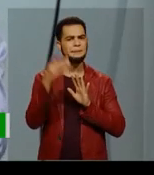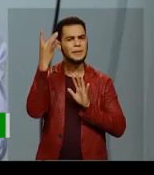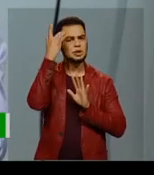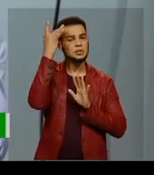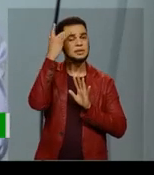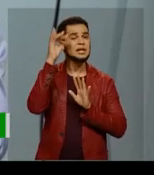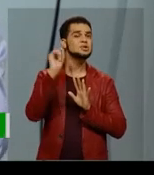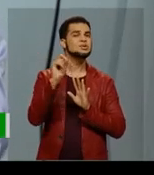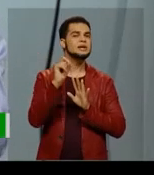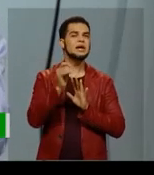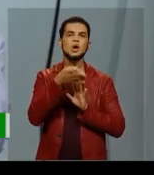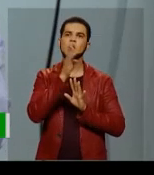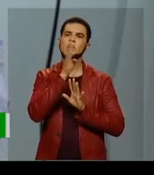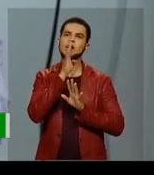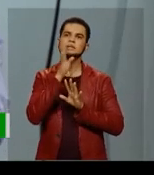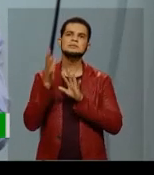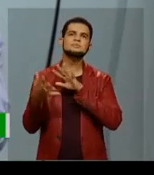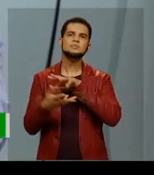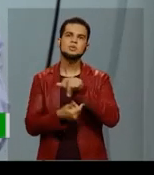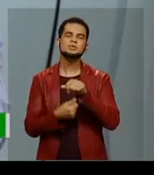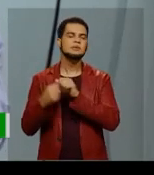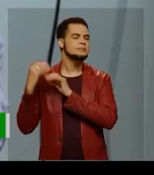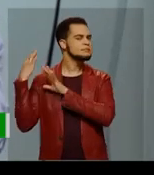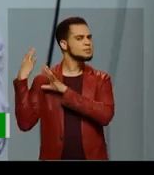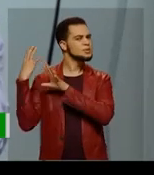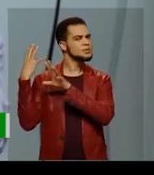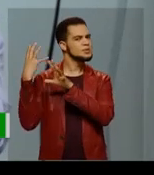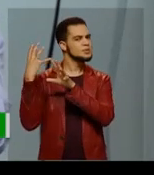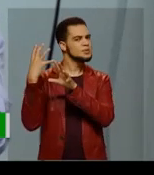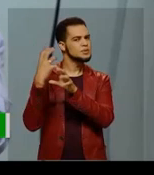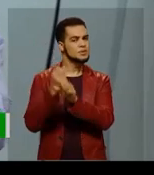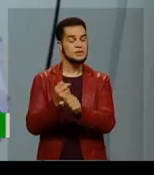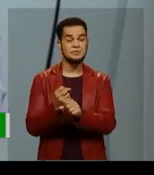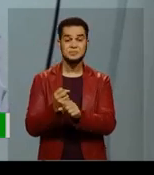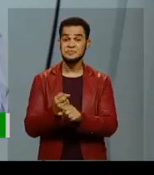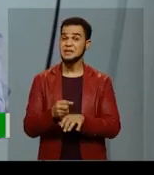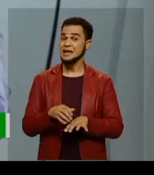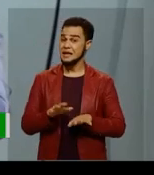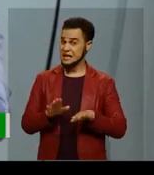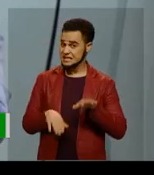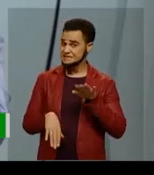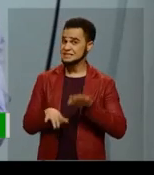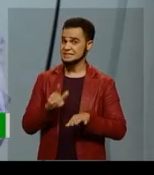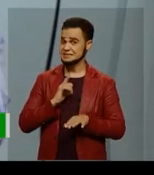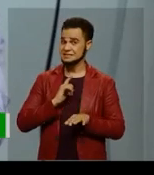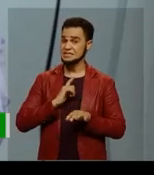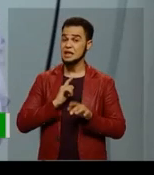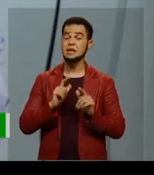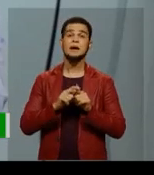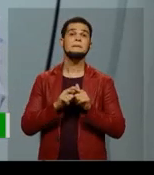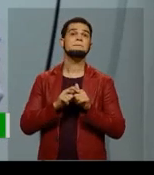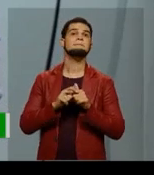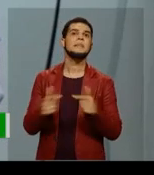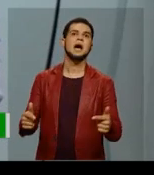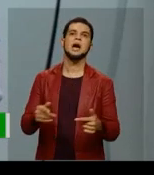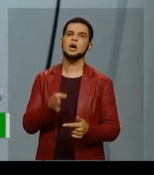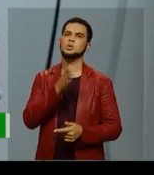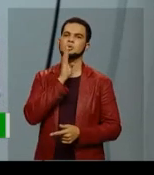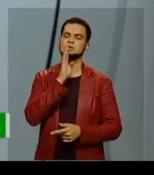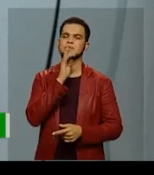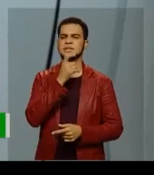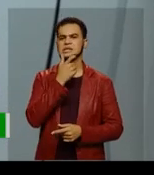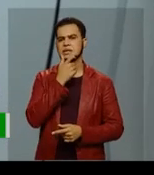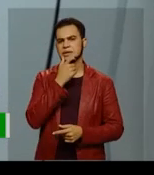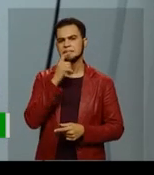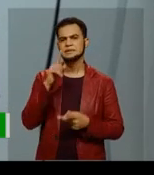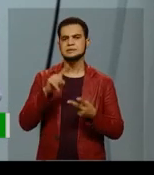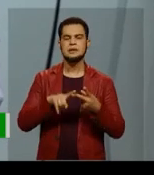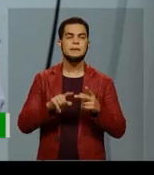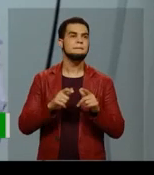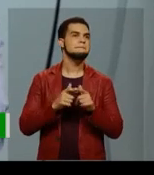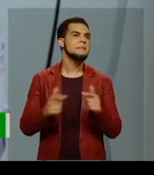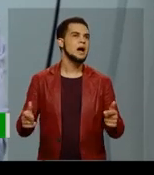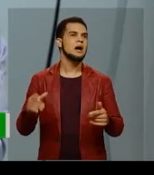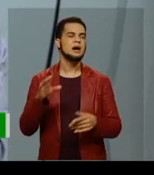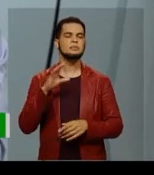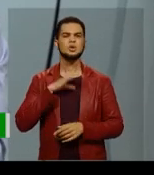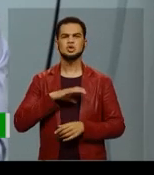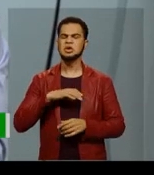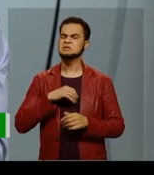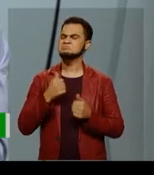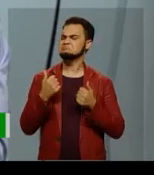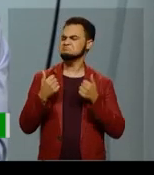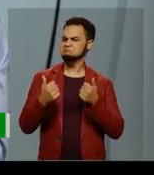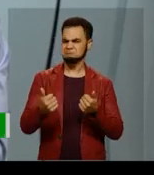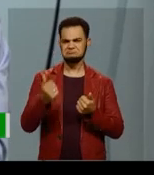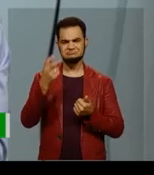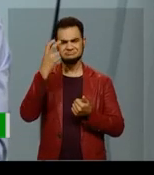importante tanto, pode ter um grande conhecimento do inglês ou um grande conhecimento da língua portuguesa, se não tiver conhecimento de tema, você não vai tão